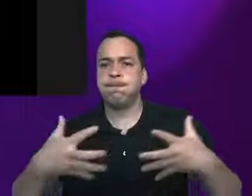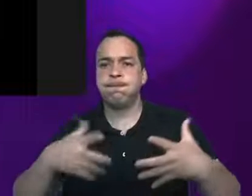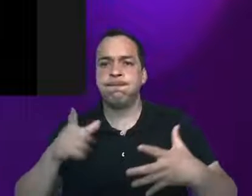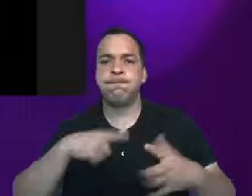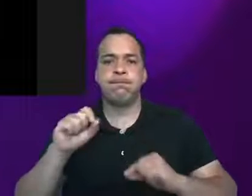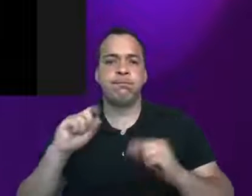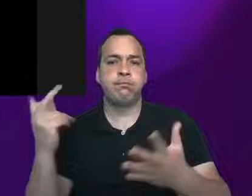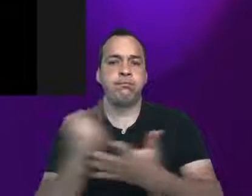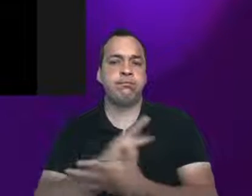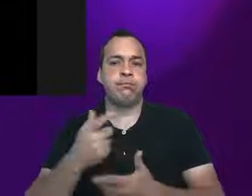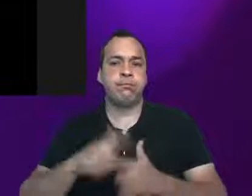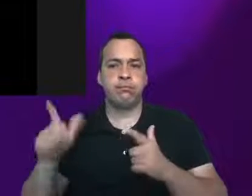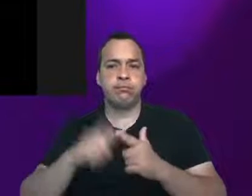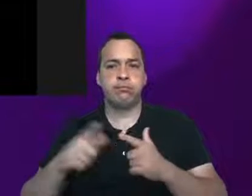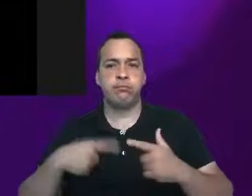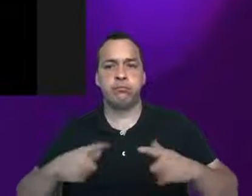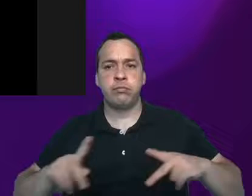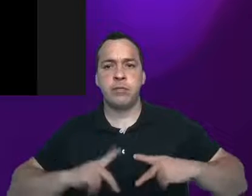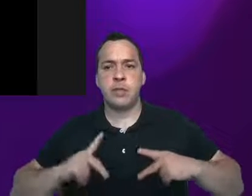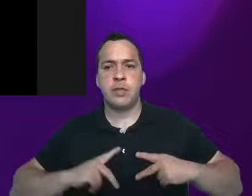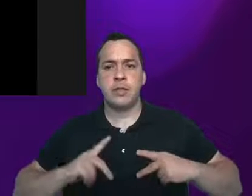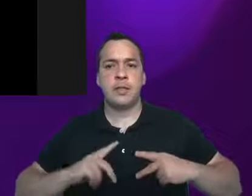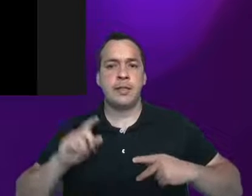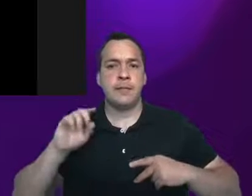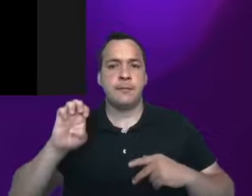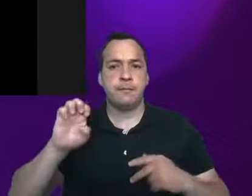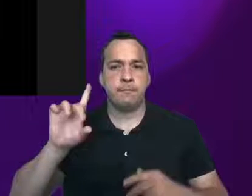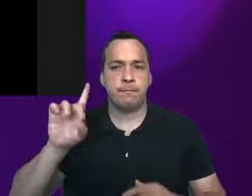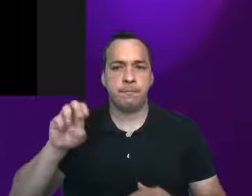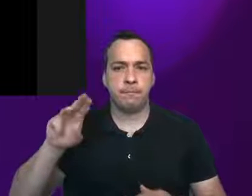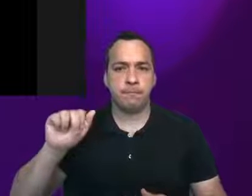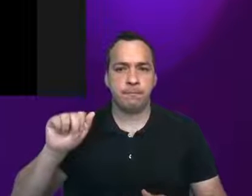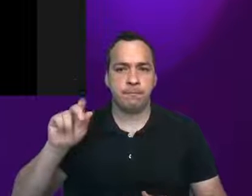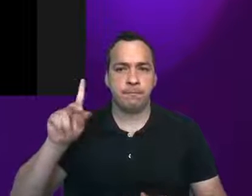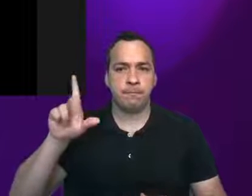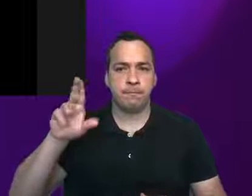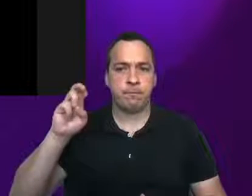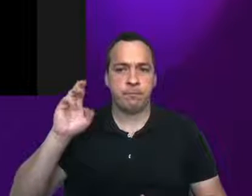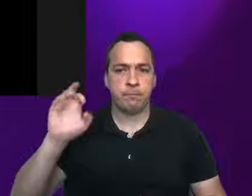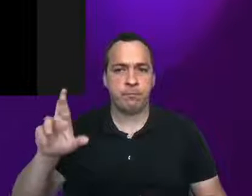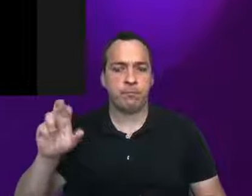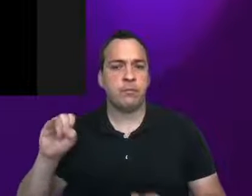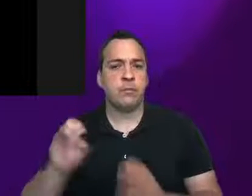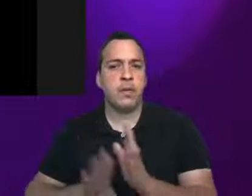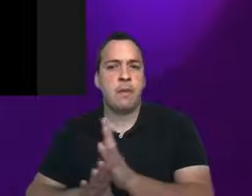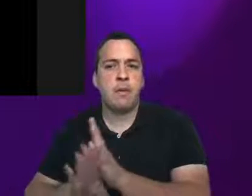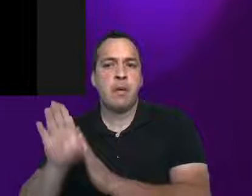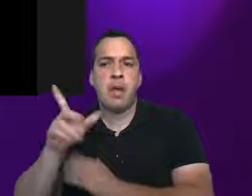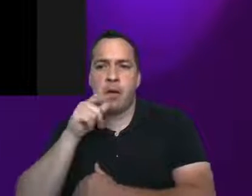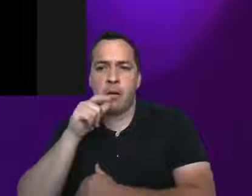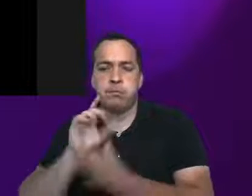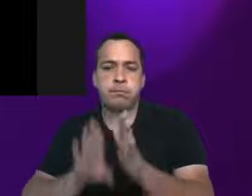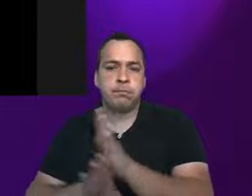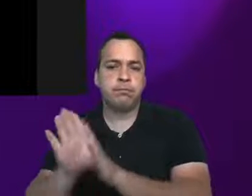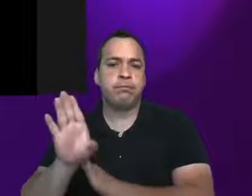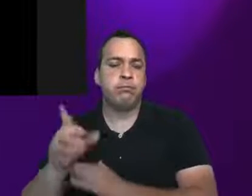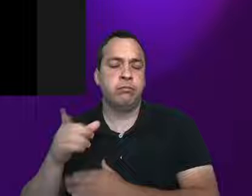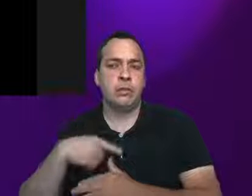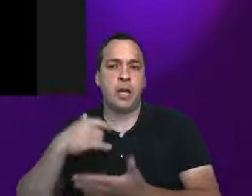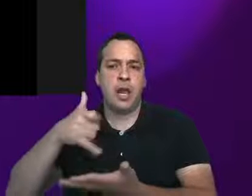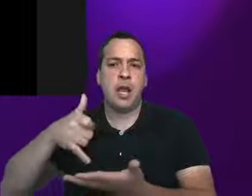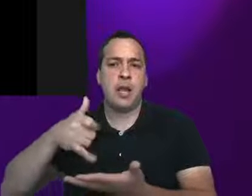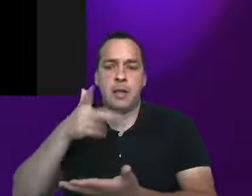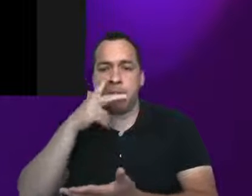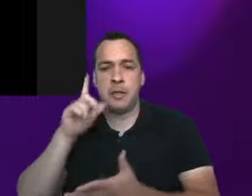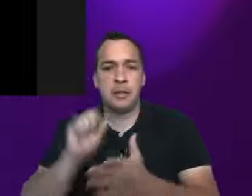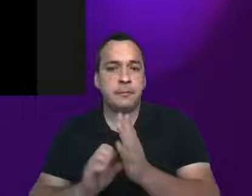Qualquer processo inflamatório, aumento da água extravascular ou inflamatório por líquido, ele vai aumentar, vai